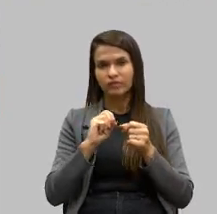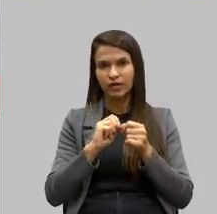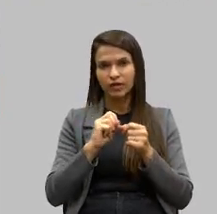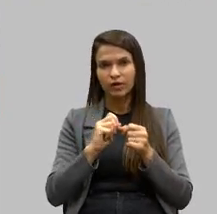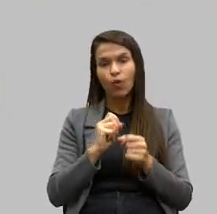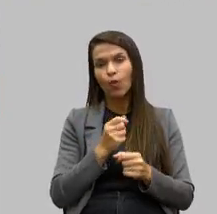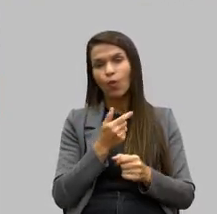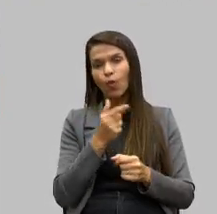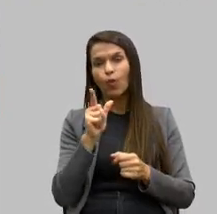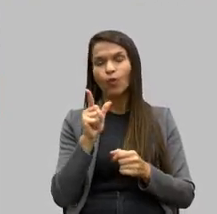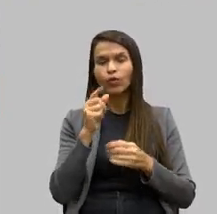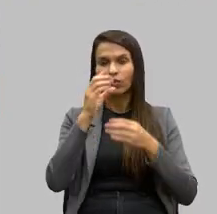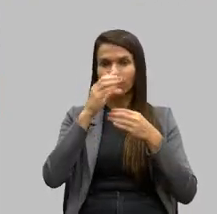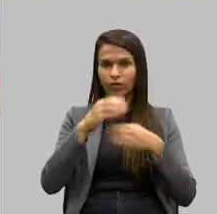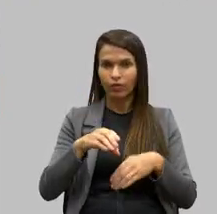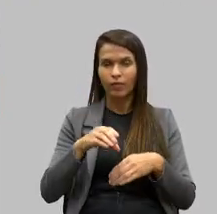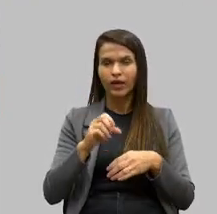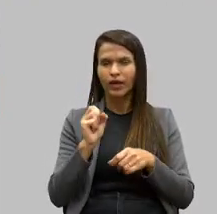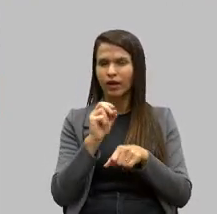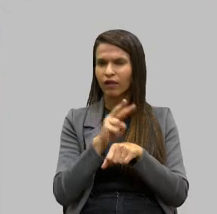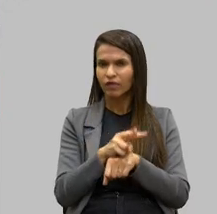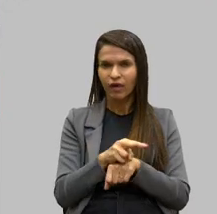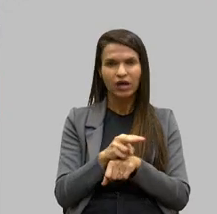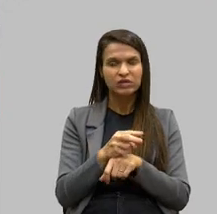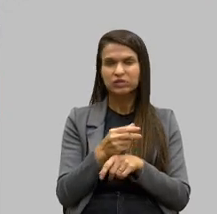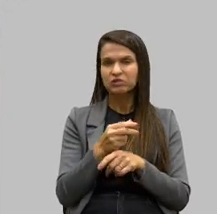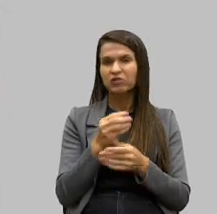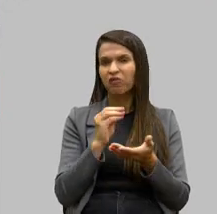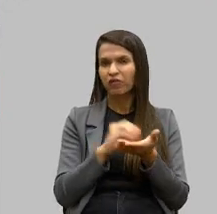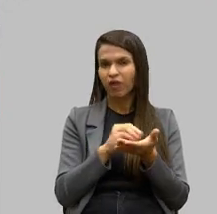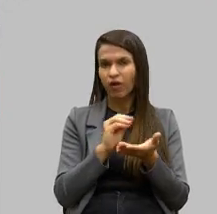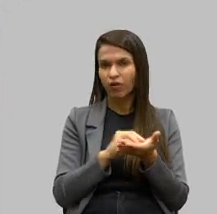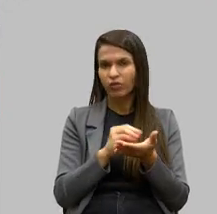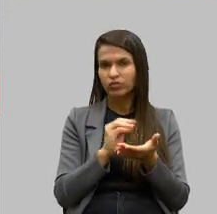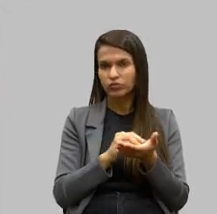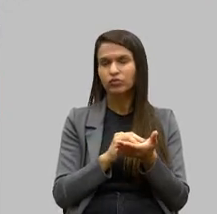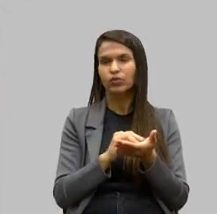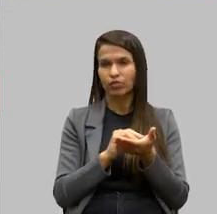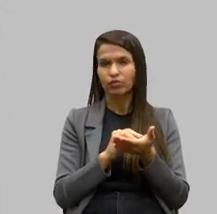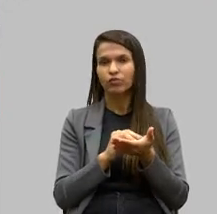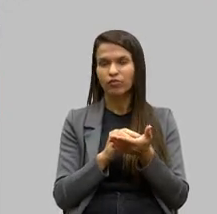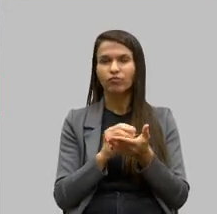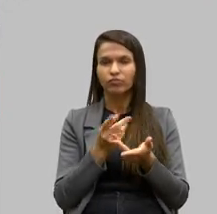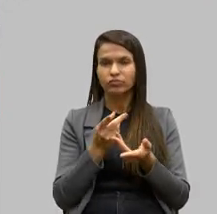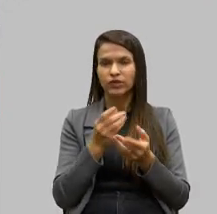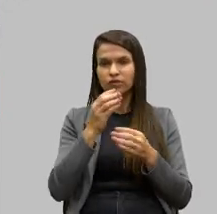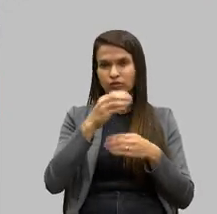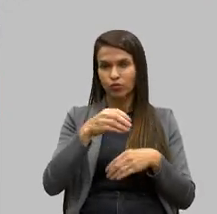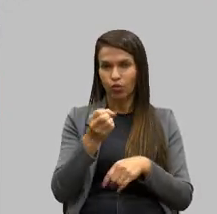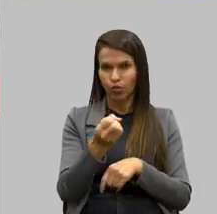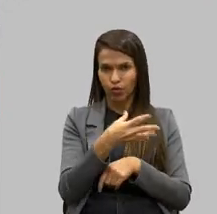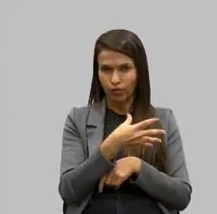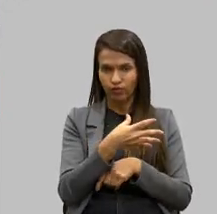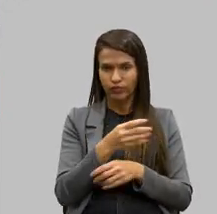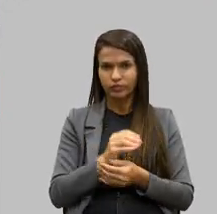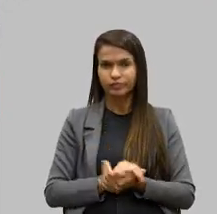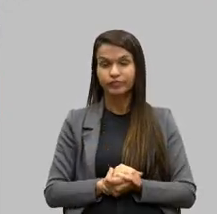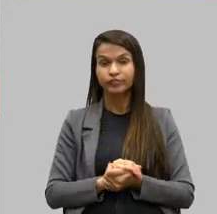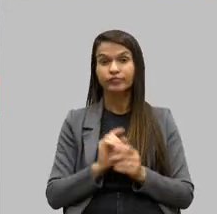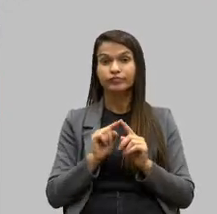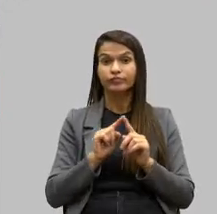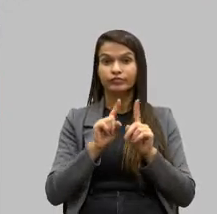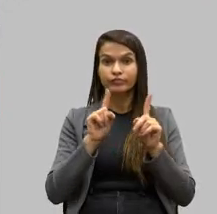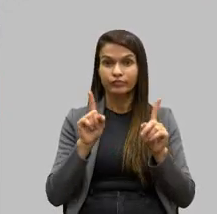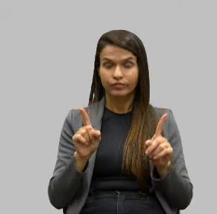outro concurso para aquelas vagas que não foram preenchidas nesse concurso, um novo concurso. Isso. Mas